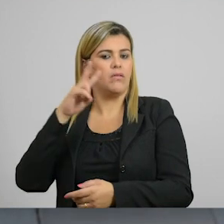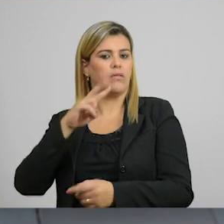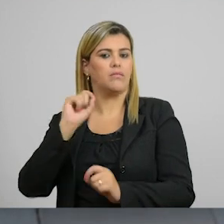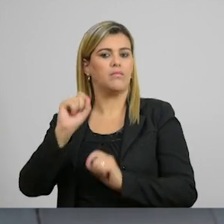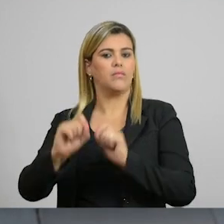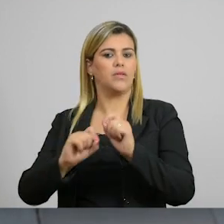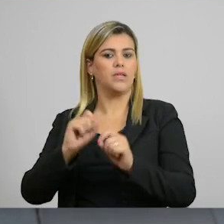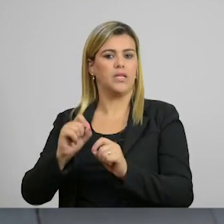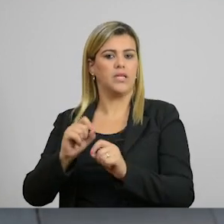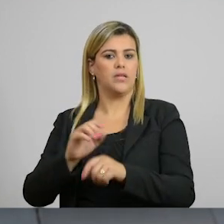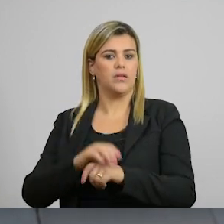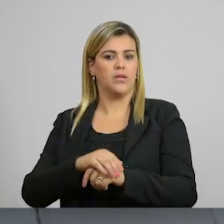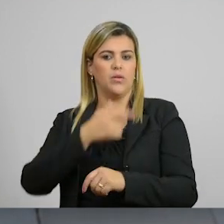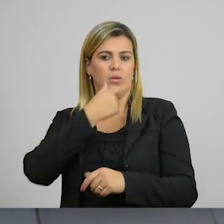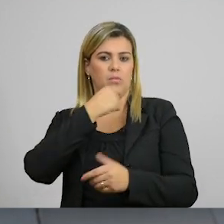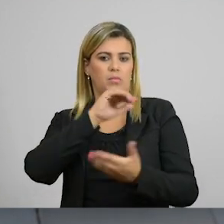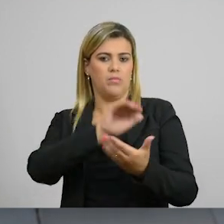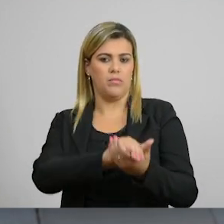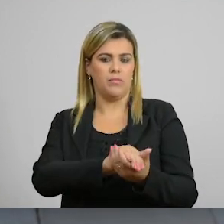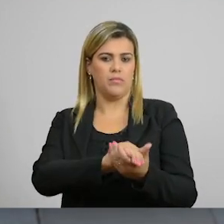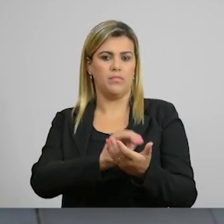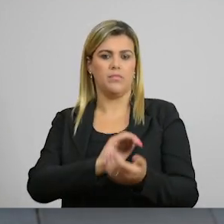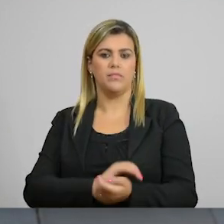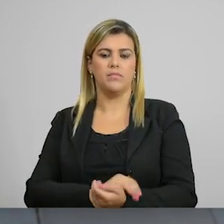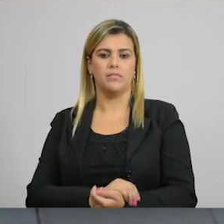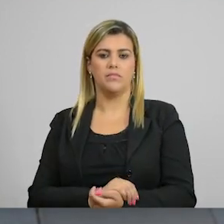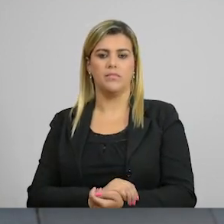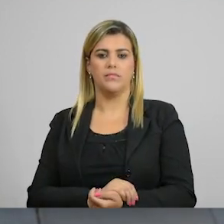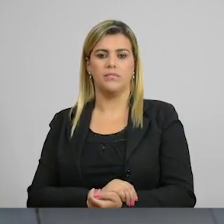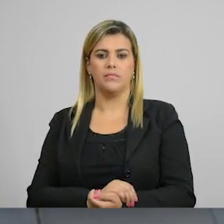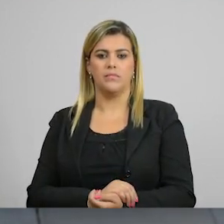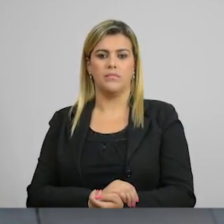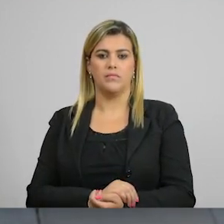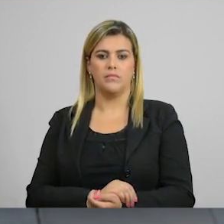eu lembrei-me que meu marido,